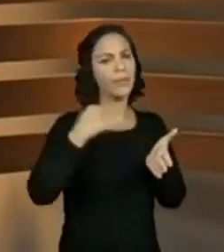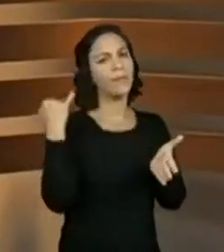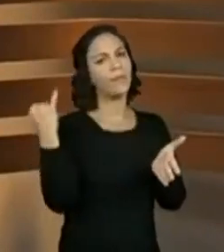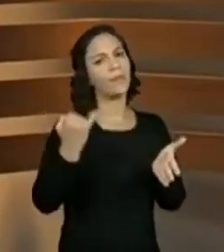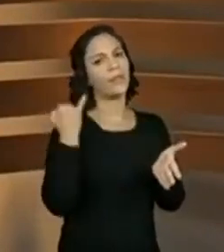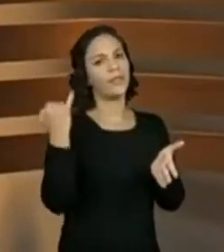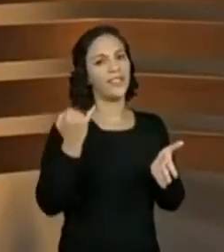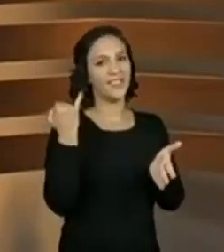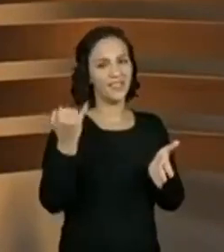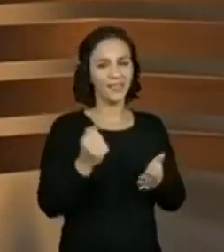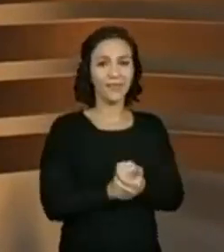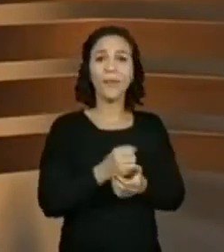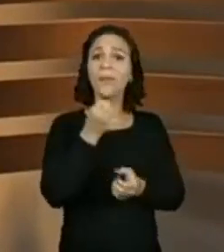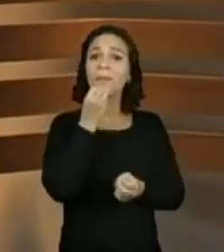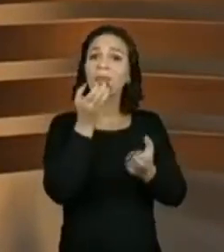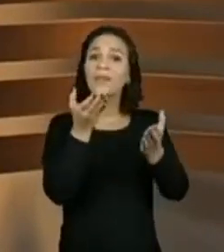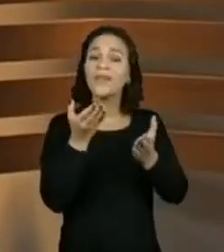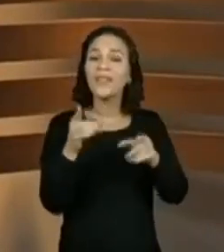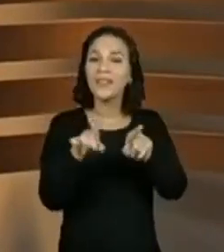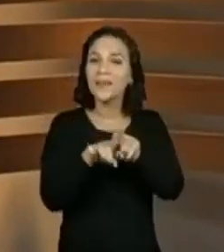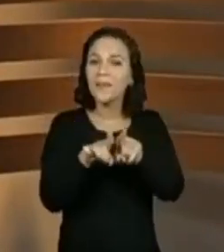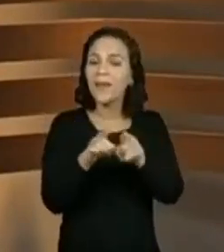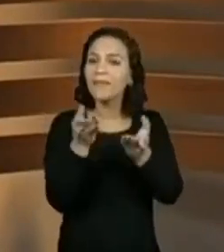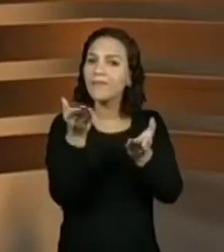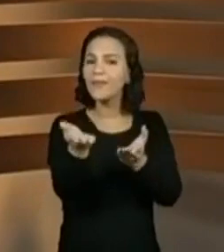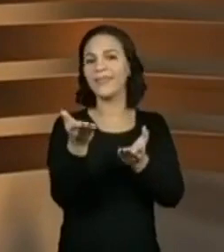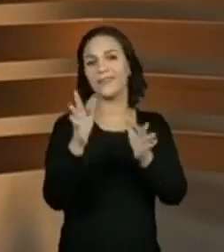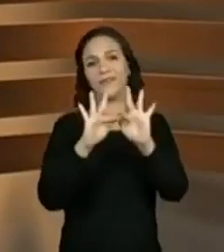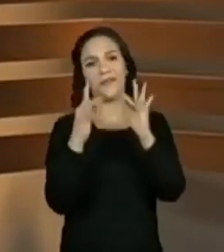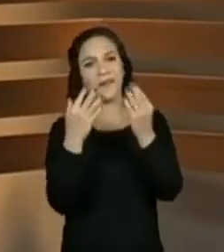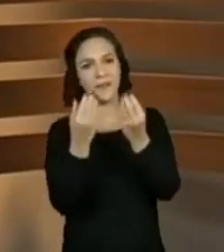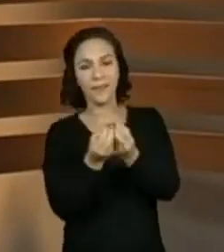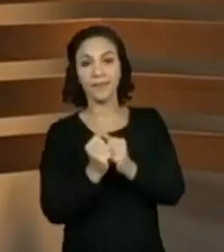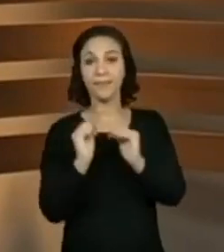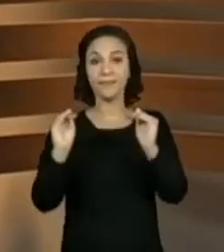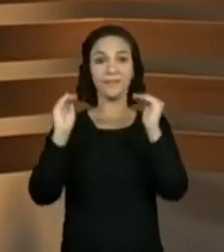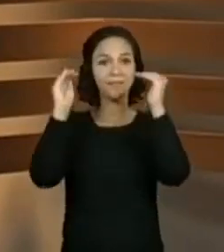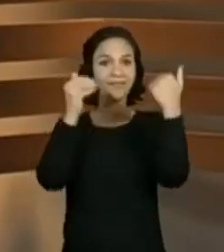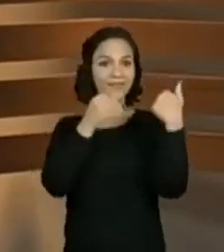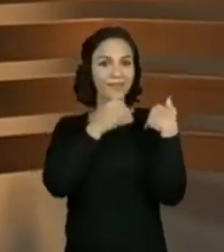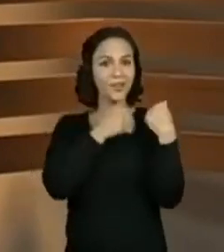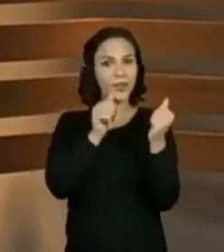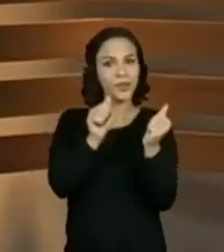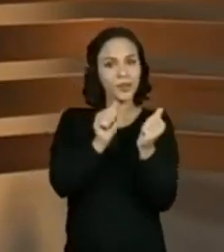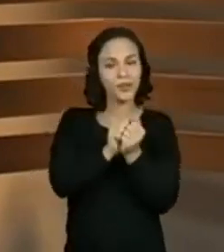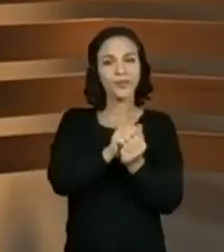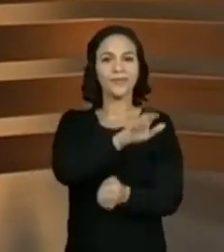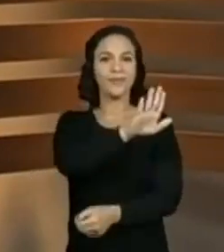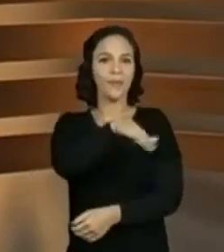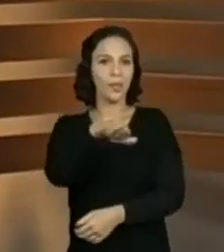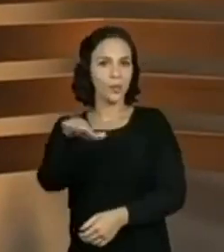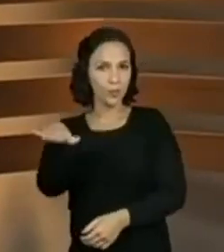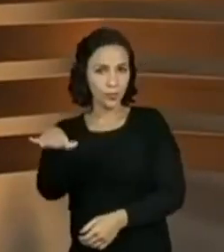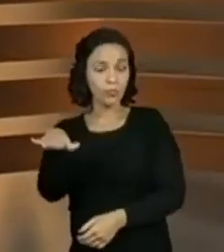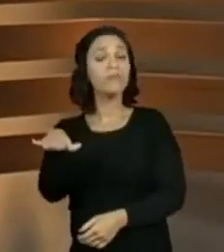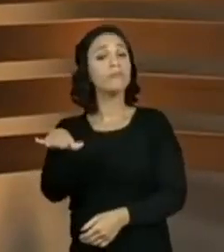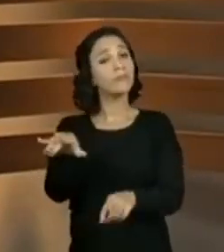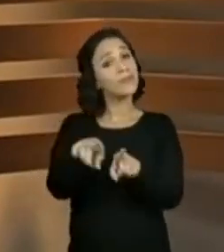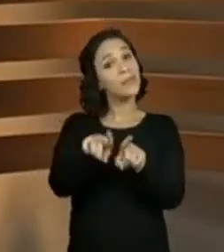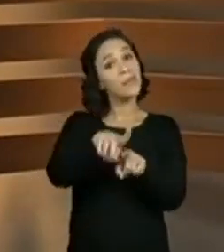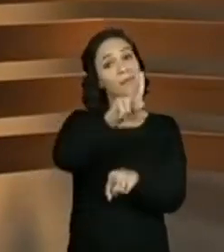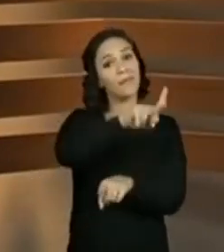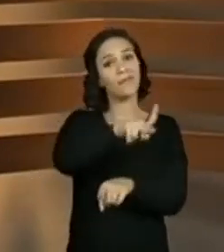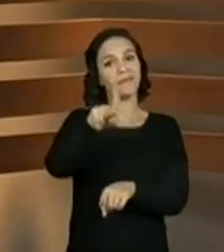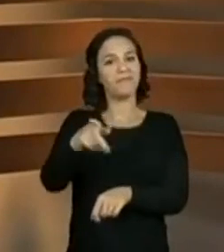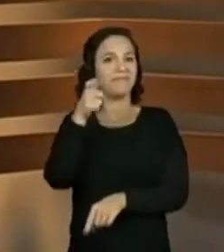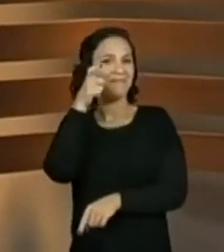tá bom? Bem-vindos também familiares, responsáveis que estão aí com os alunos, com os estudantes e também os professores que